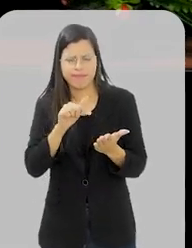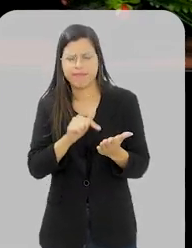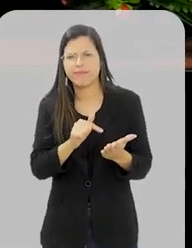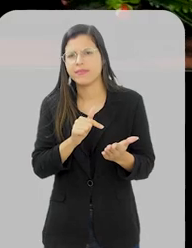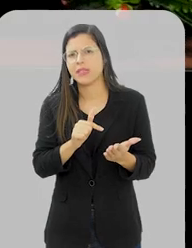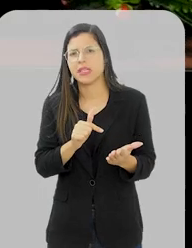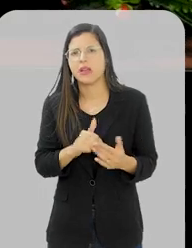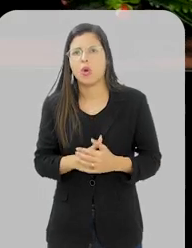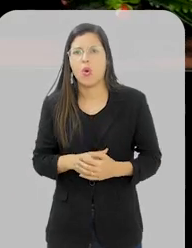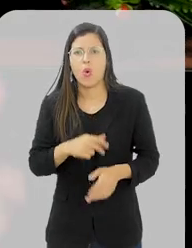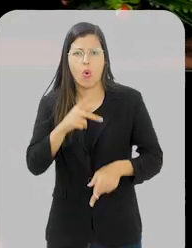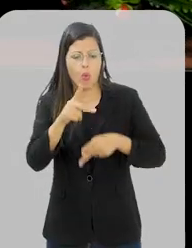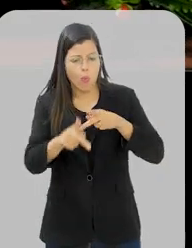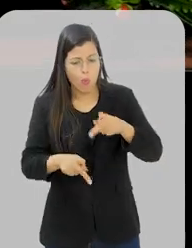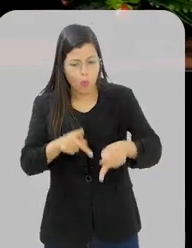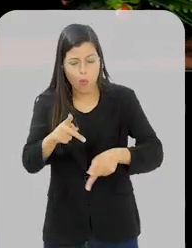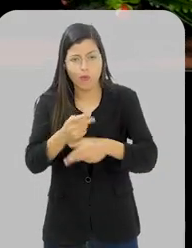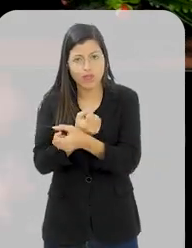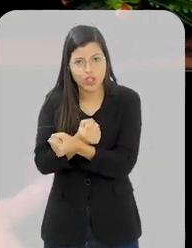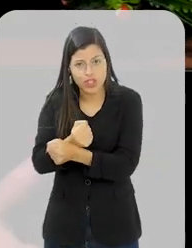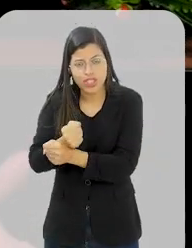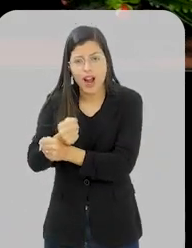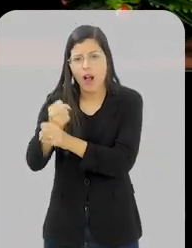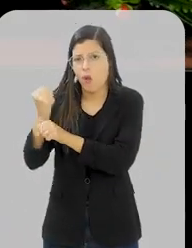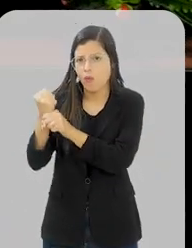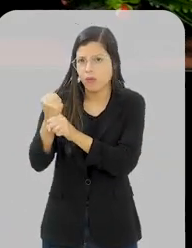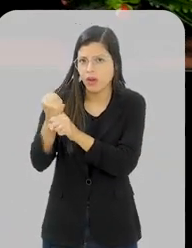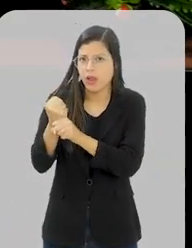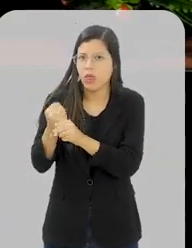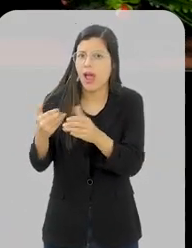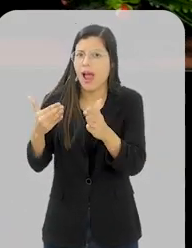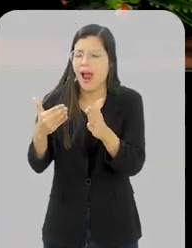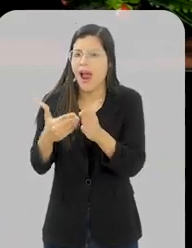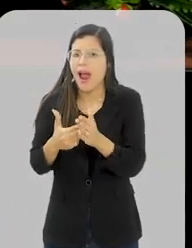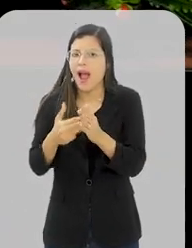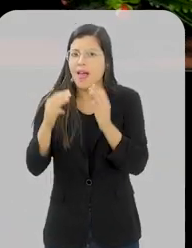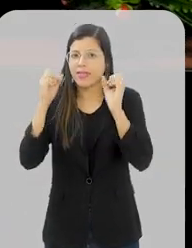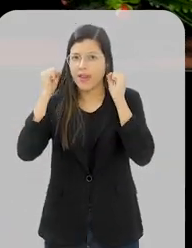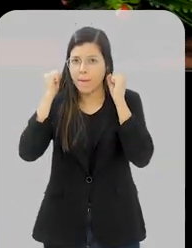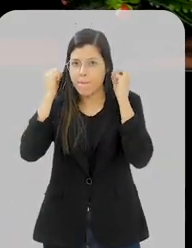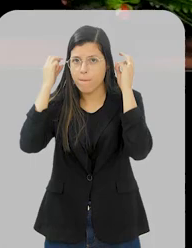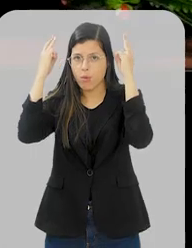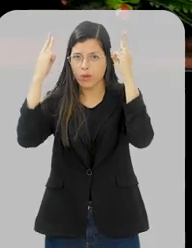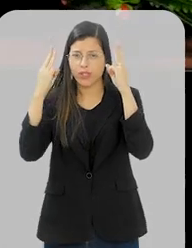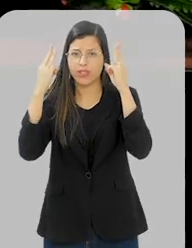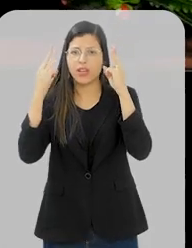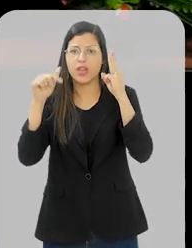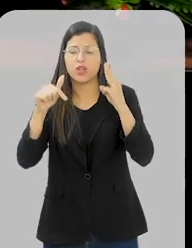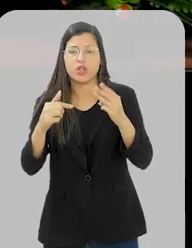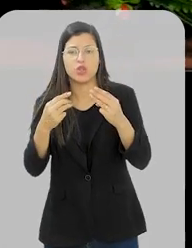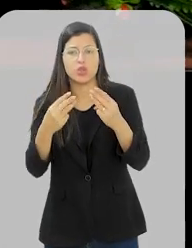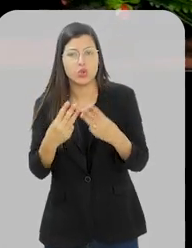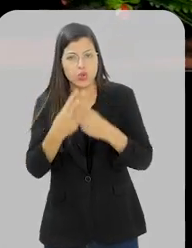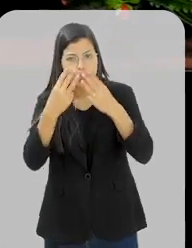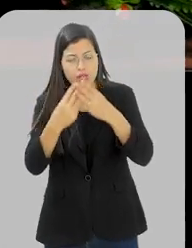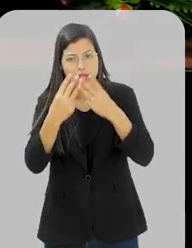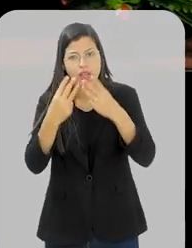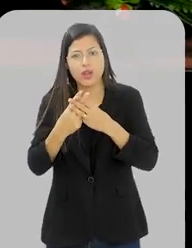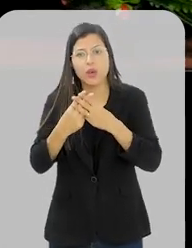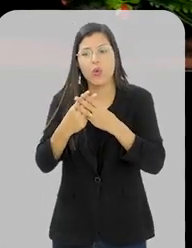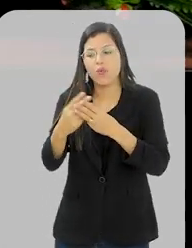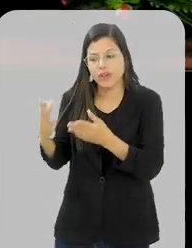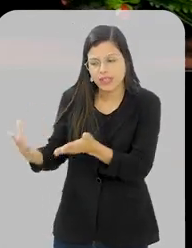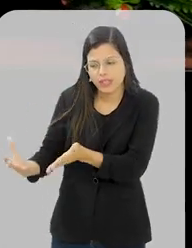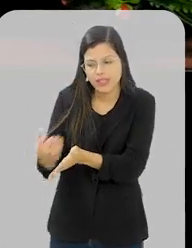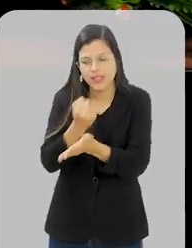eh o povo ficou escravo durante muito tempo até surgir Moisés Moisés que era um judeu que foi pego por uma rainha egípcia no Rio